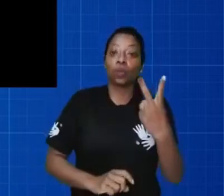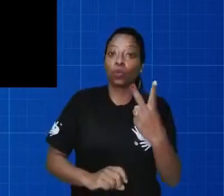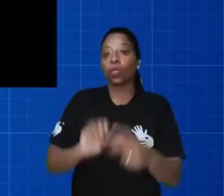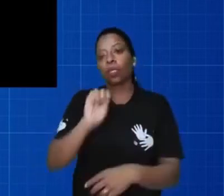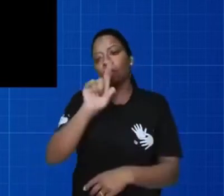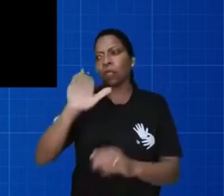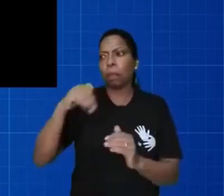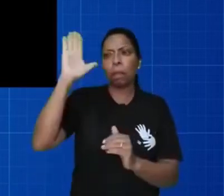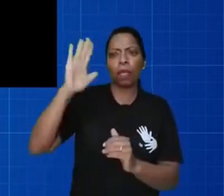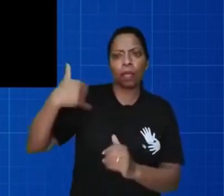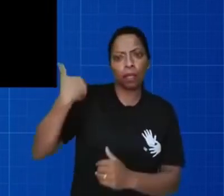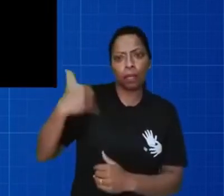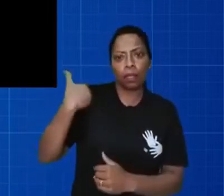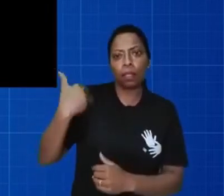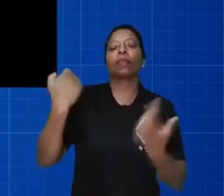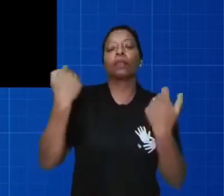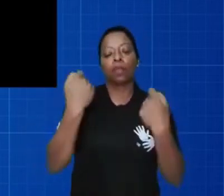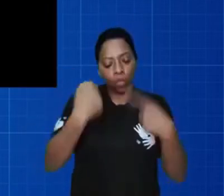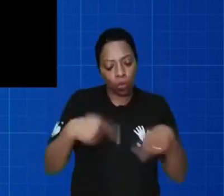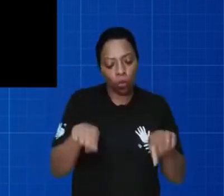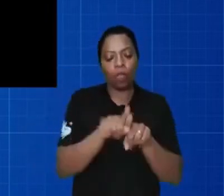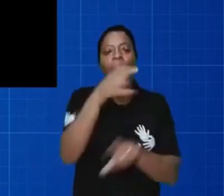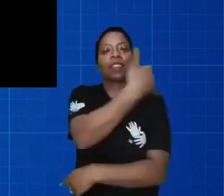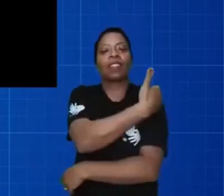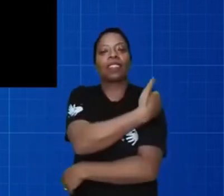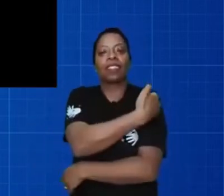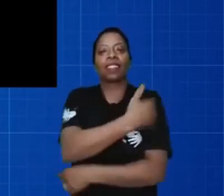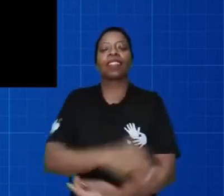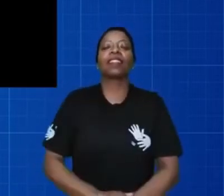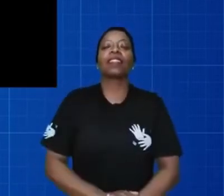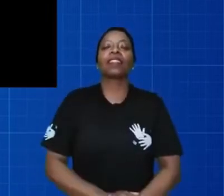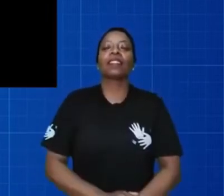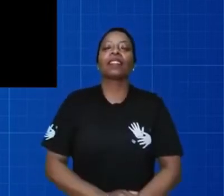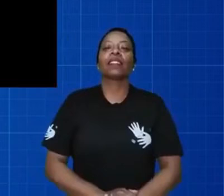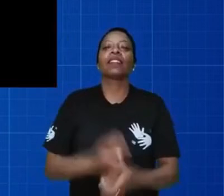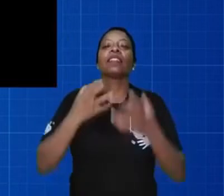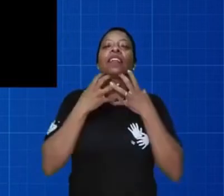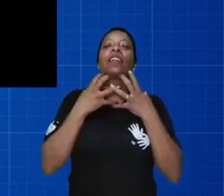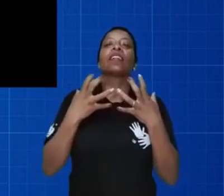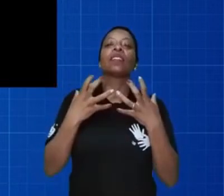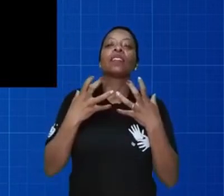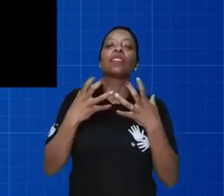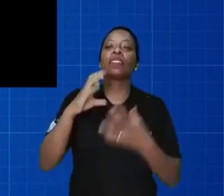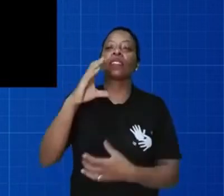Cachumba é uma doença causada por um vírus também, transmitida por gotículas ao tossir e